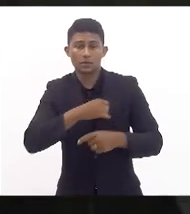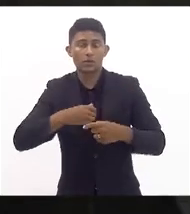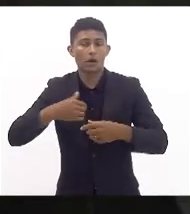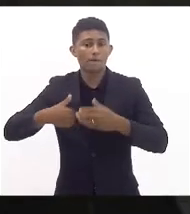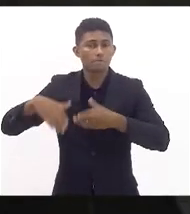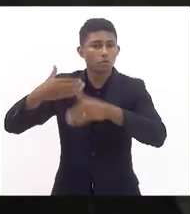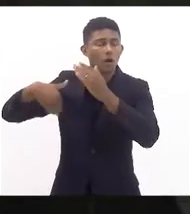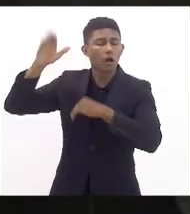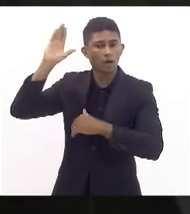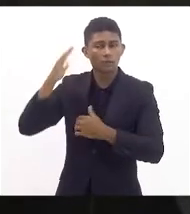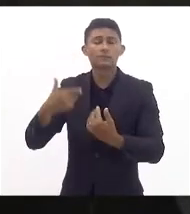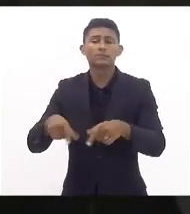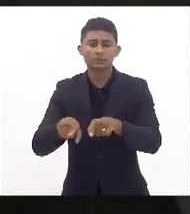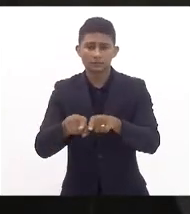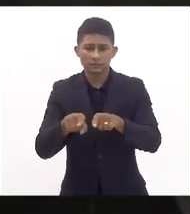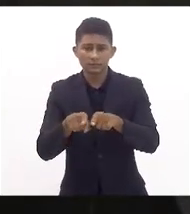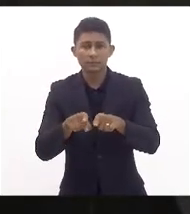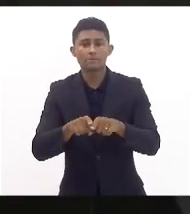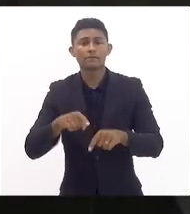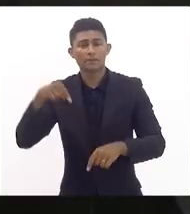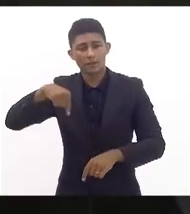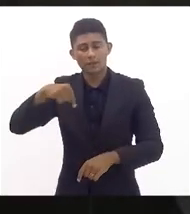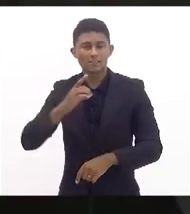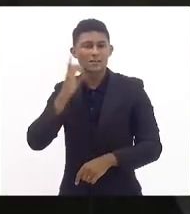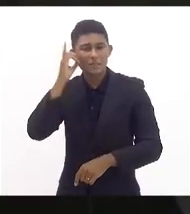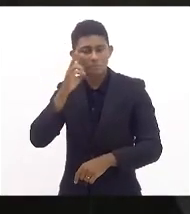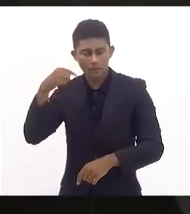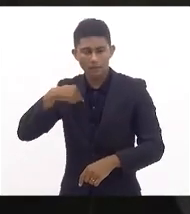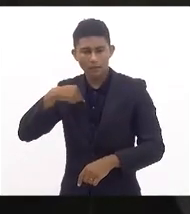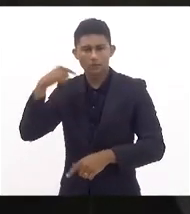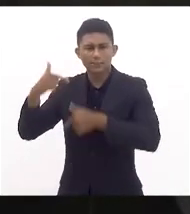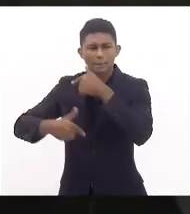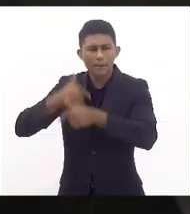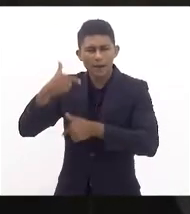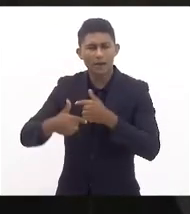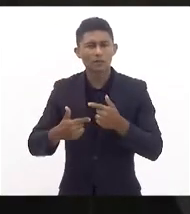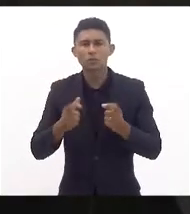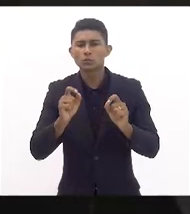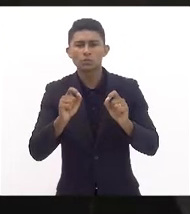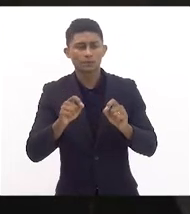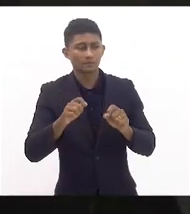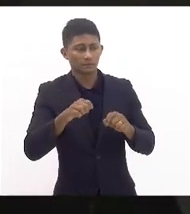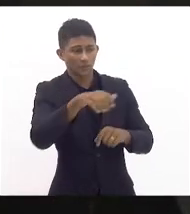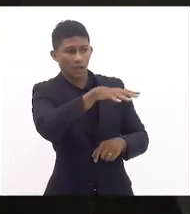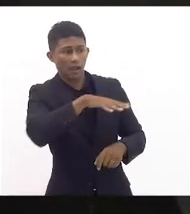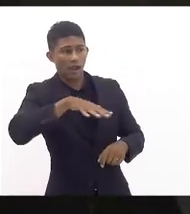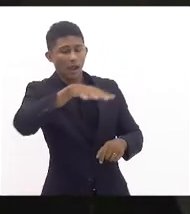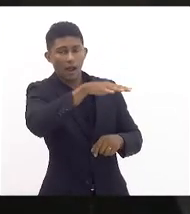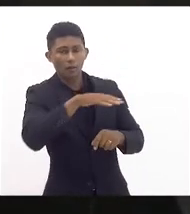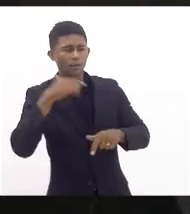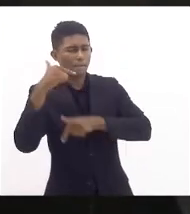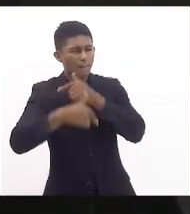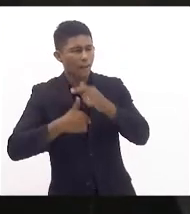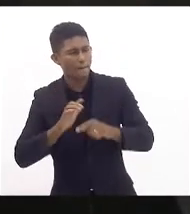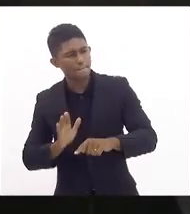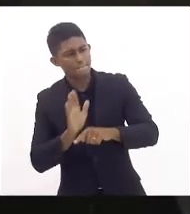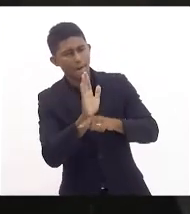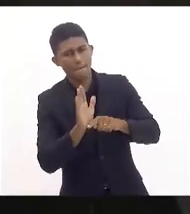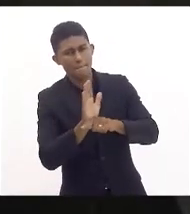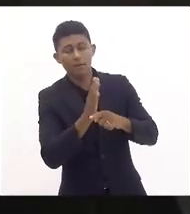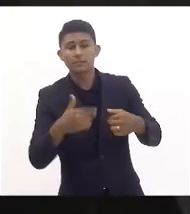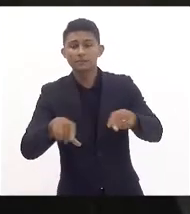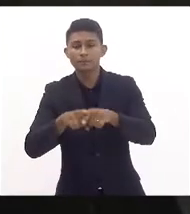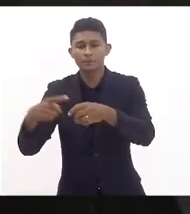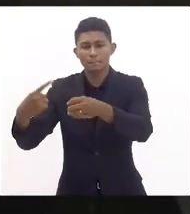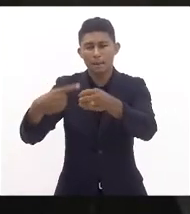da nossa atuação como parlamentar em prol de toda a região e dos 92 municípios